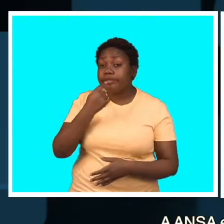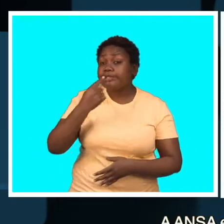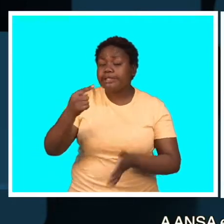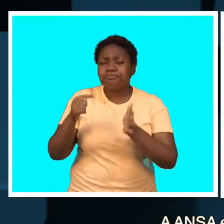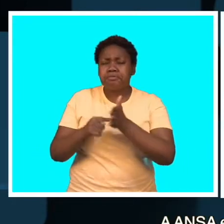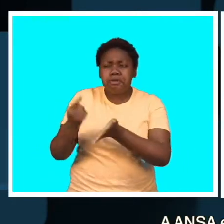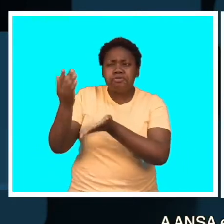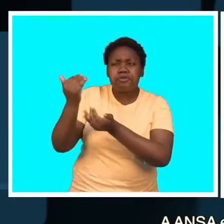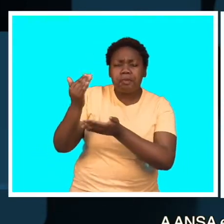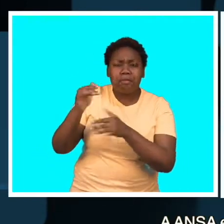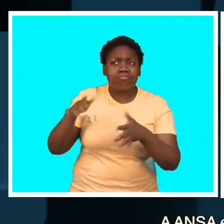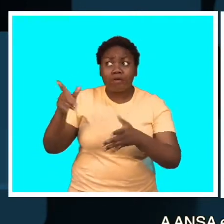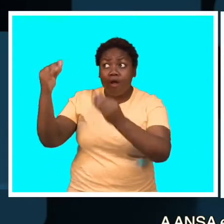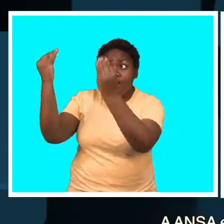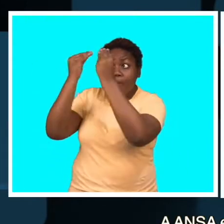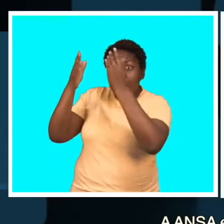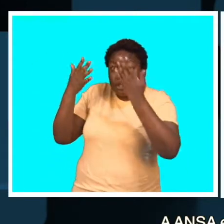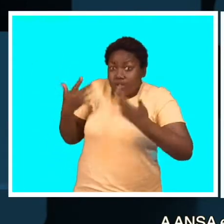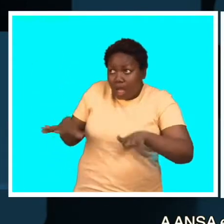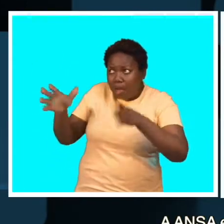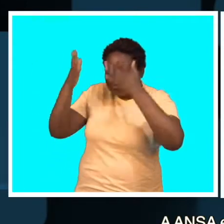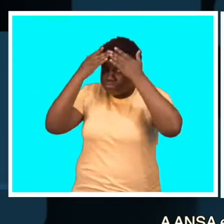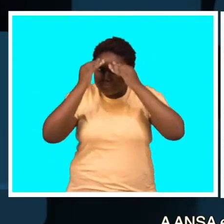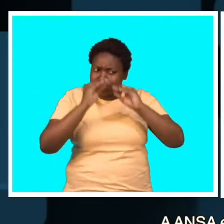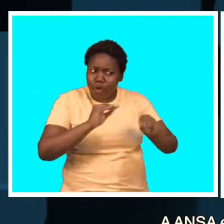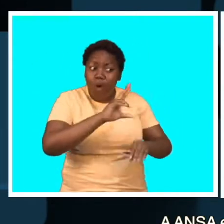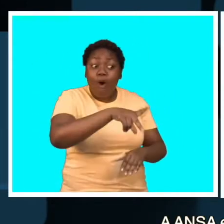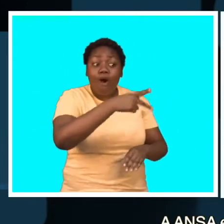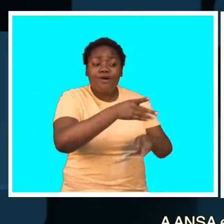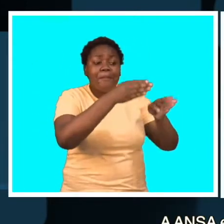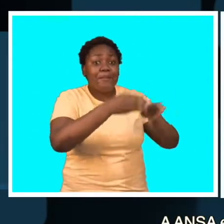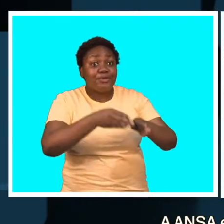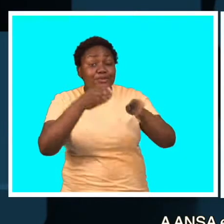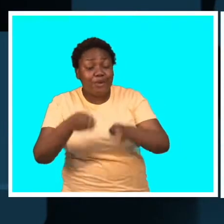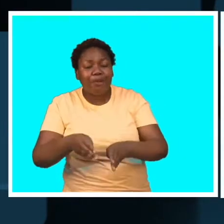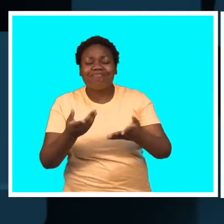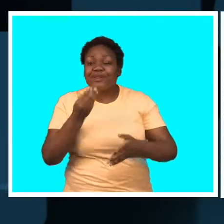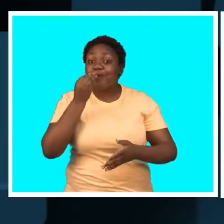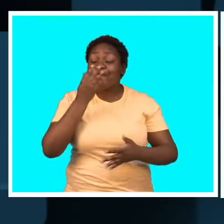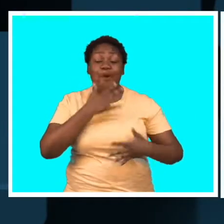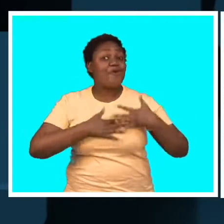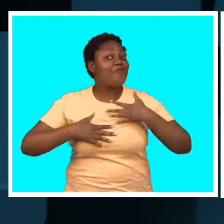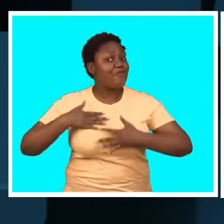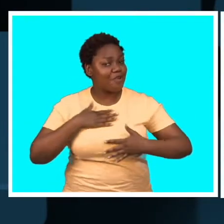A ANSA espera que esta informação seja replicada na comunidade.